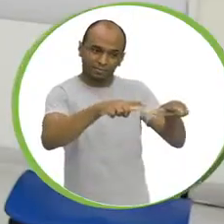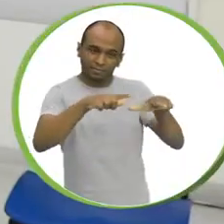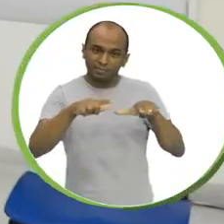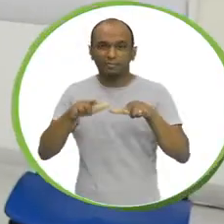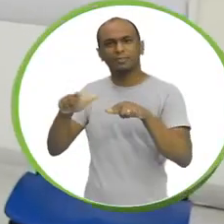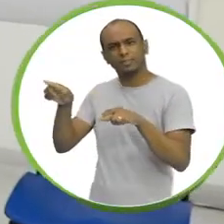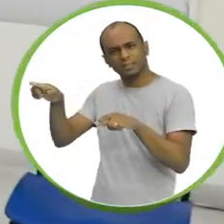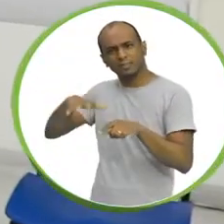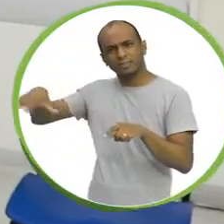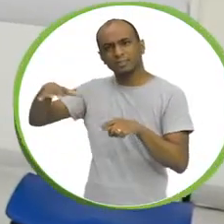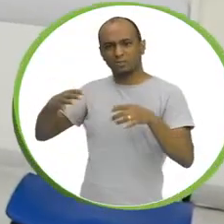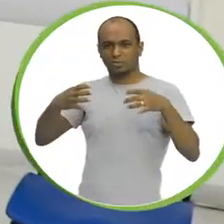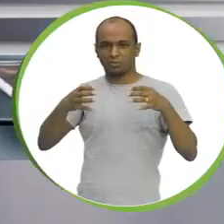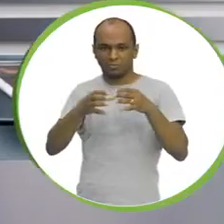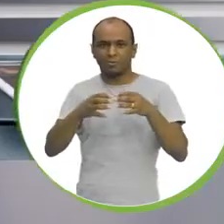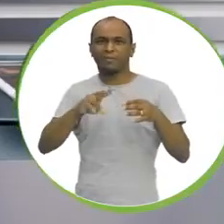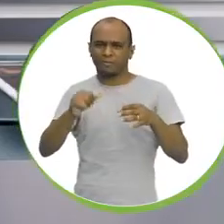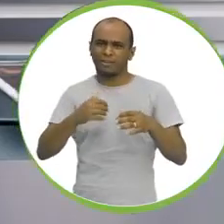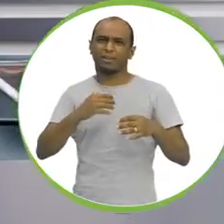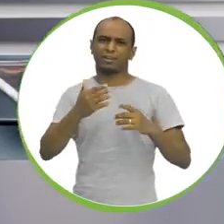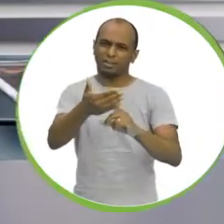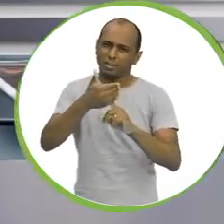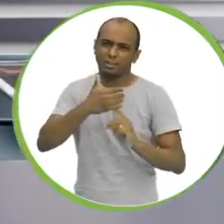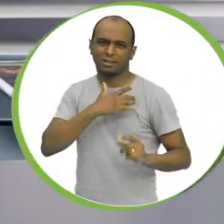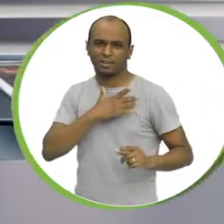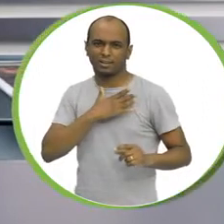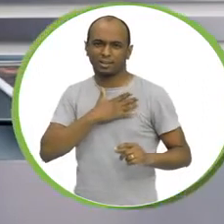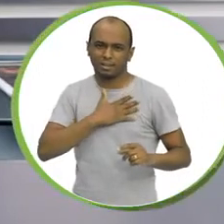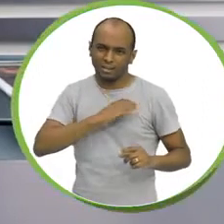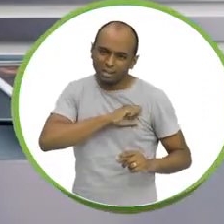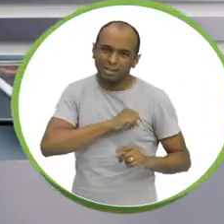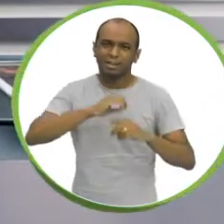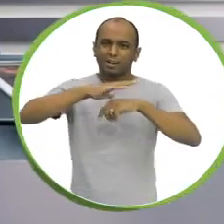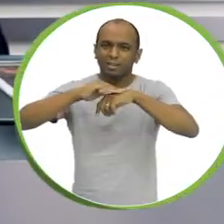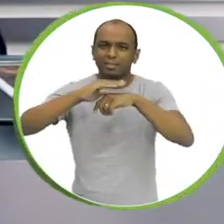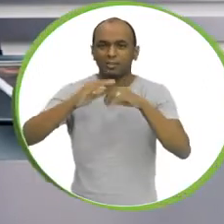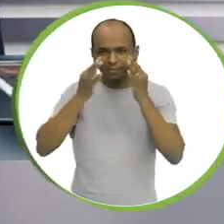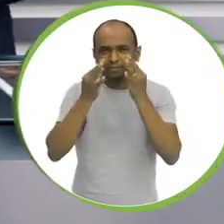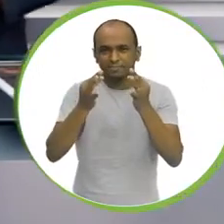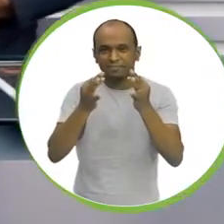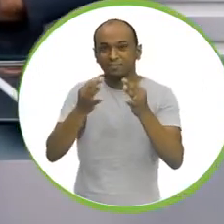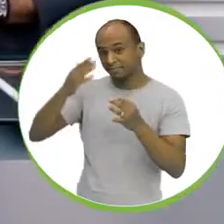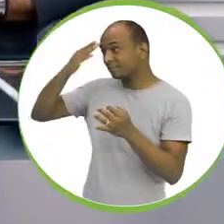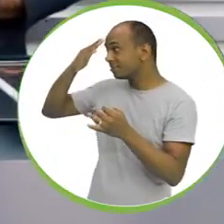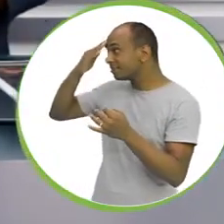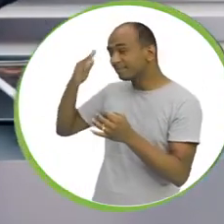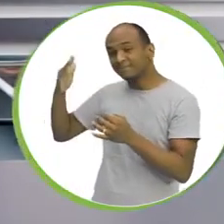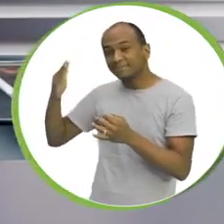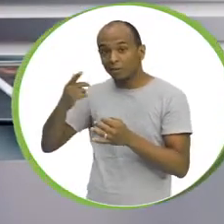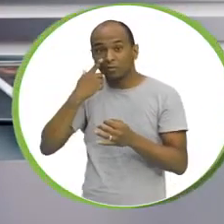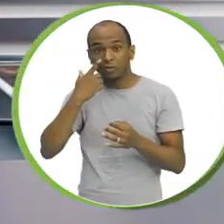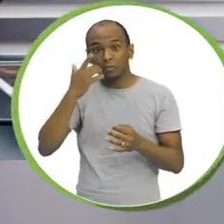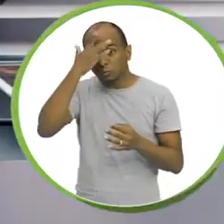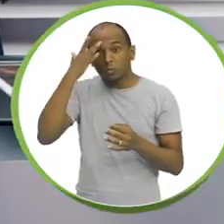pessoal aqui, com certeza, vai te receber com muito carinho, com muito amor e também muita atenção. Obrigado, Bruna. E é isso mesmo, viu? Como ela